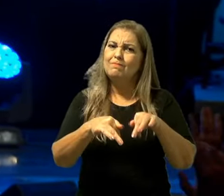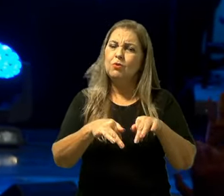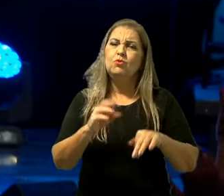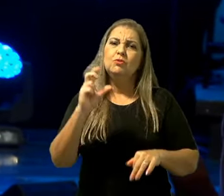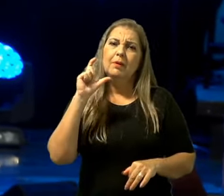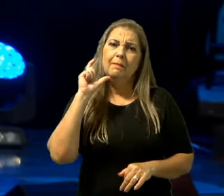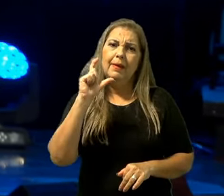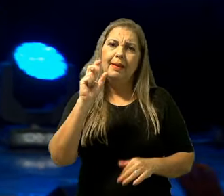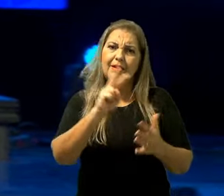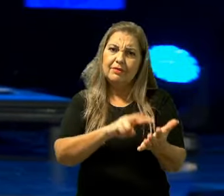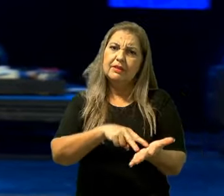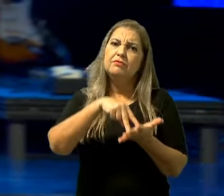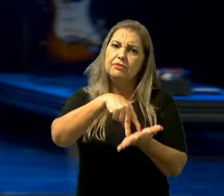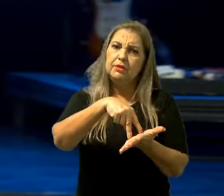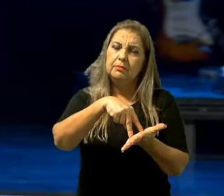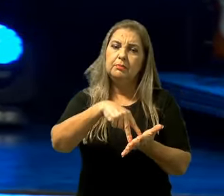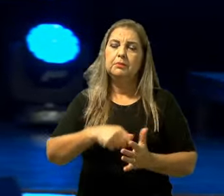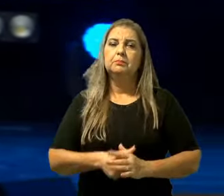pé.